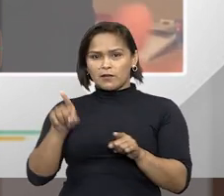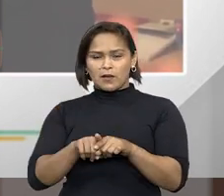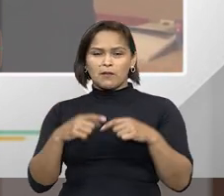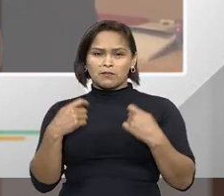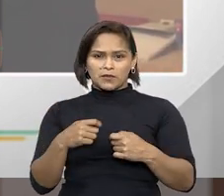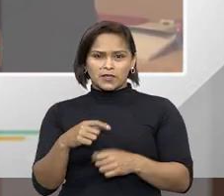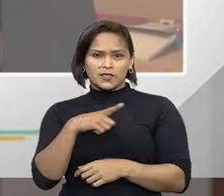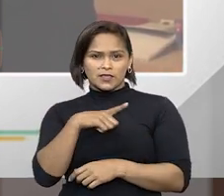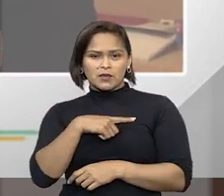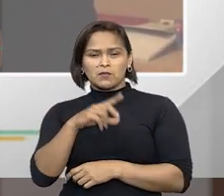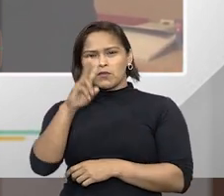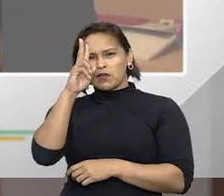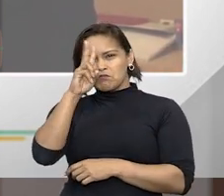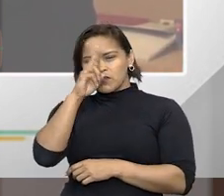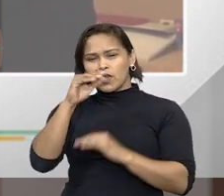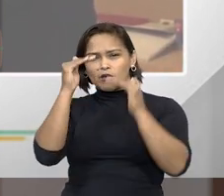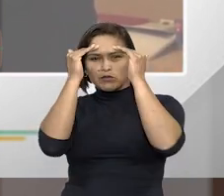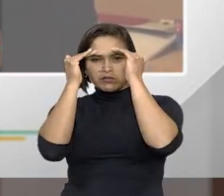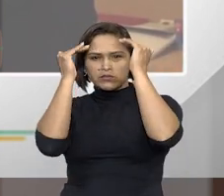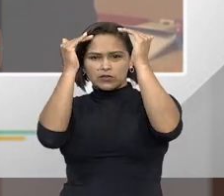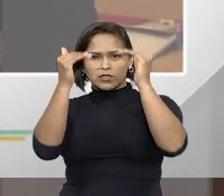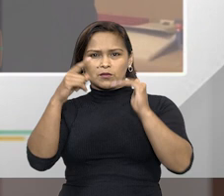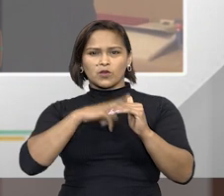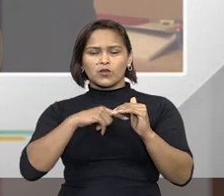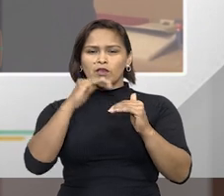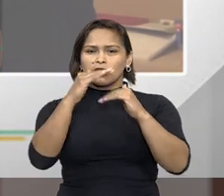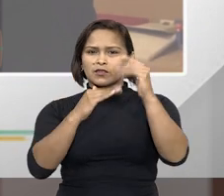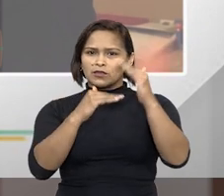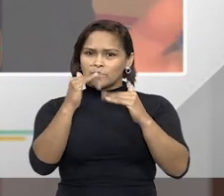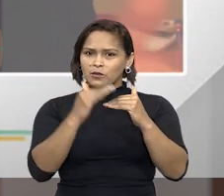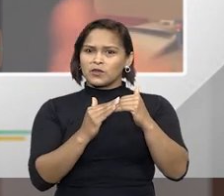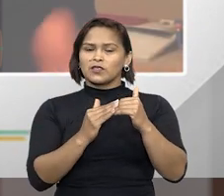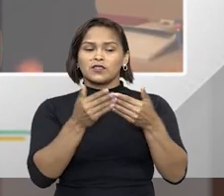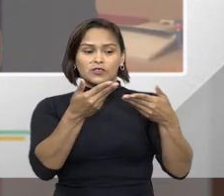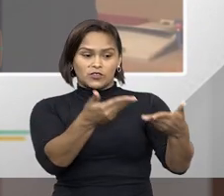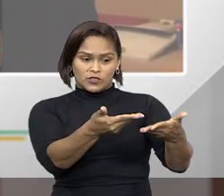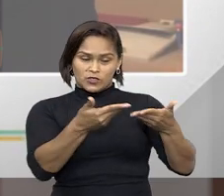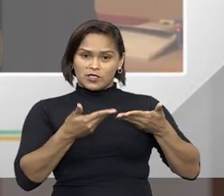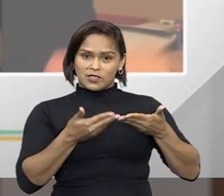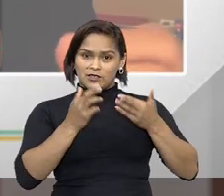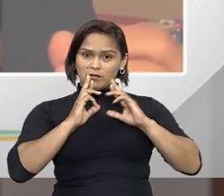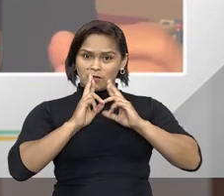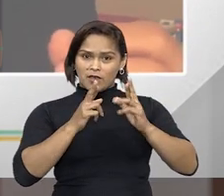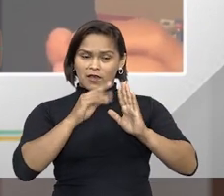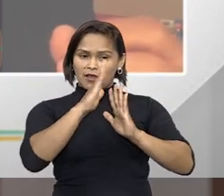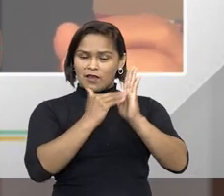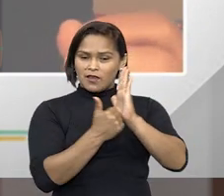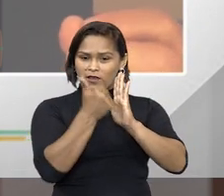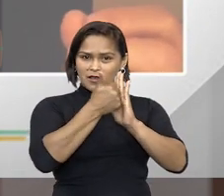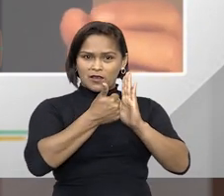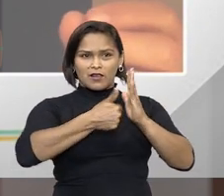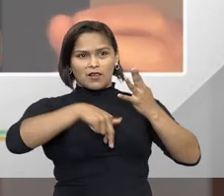tribunais têm essa competência de receber a reclamação que objetiva